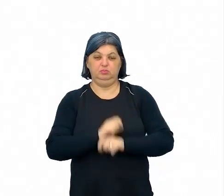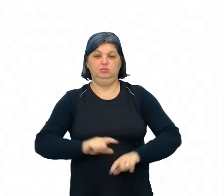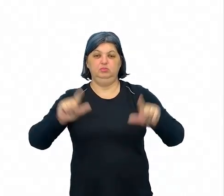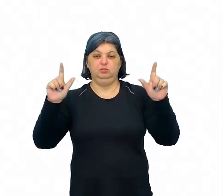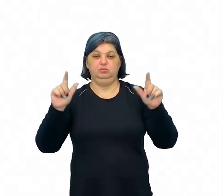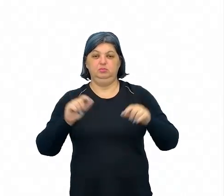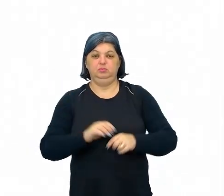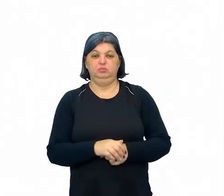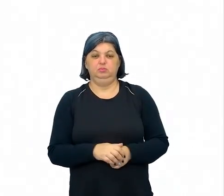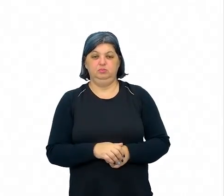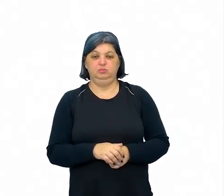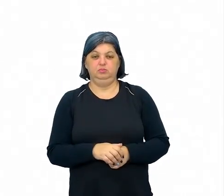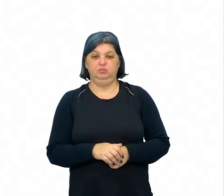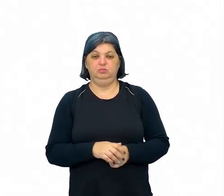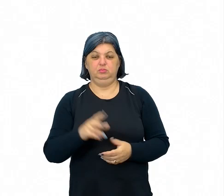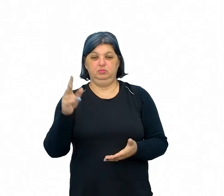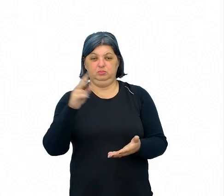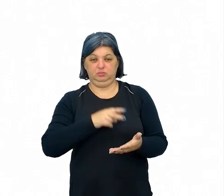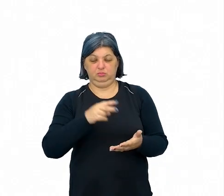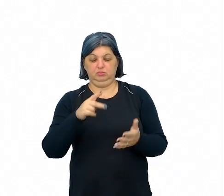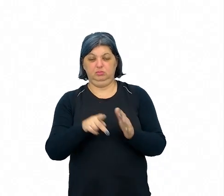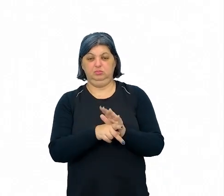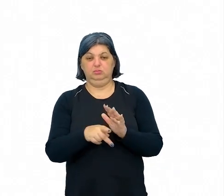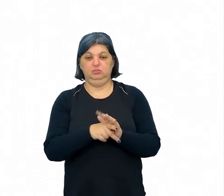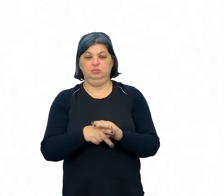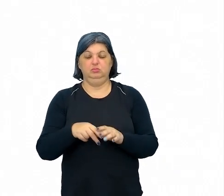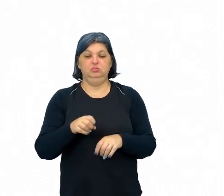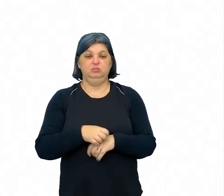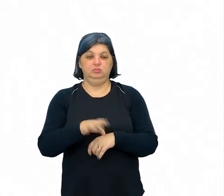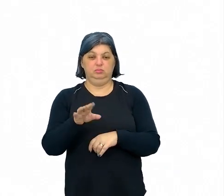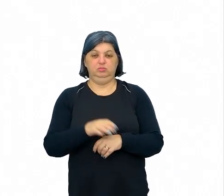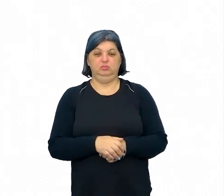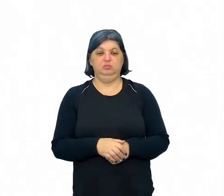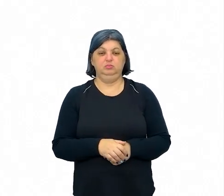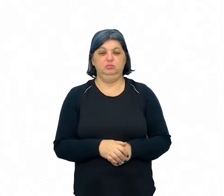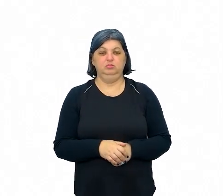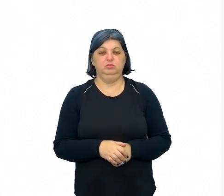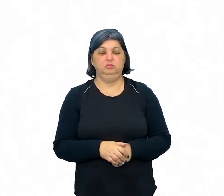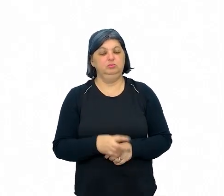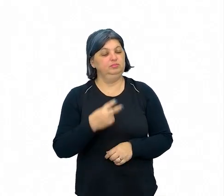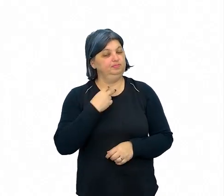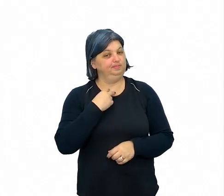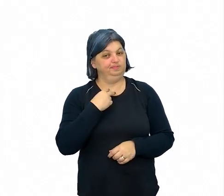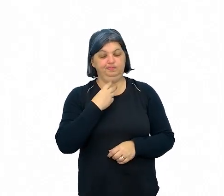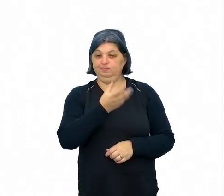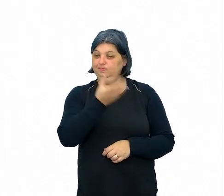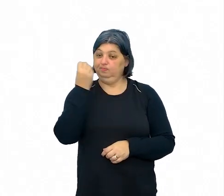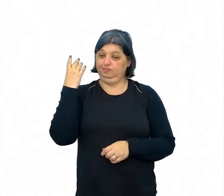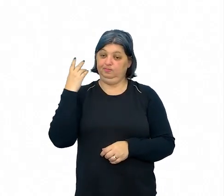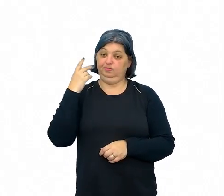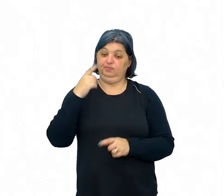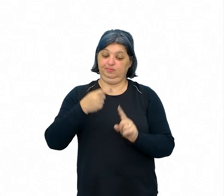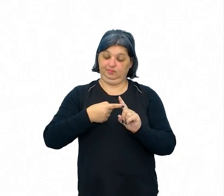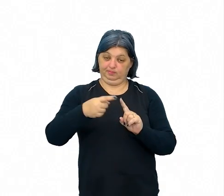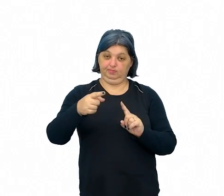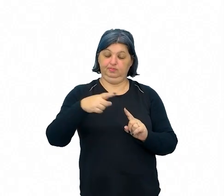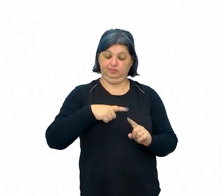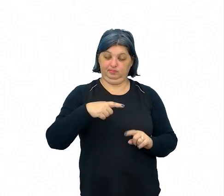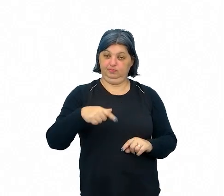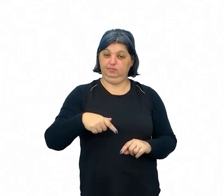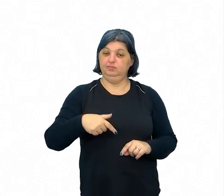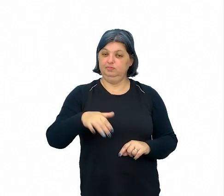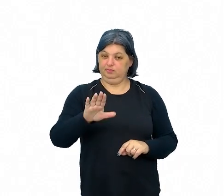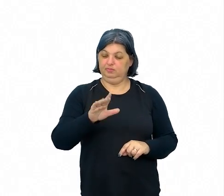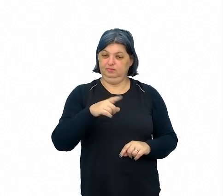próximo, o nosso lembrete. Fica aí, professores, né? Não esqueçam que semana que vem tem mais, só que aí a